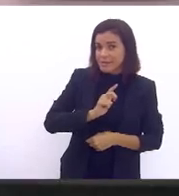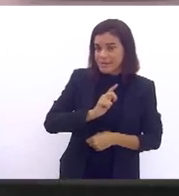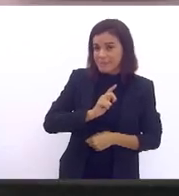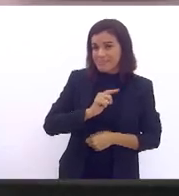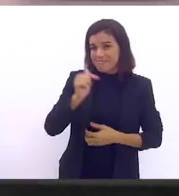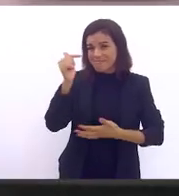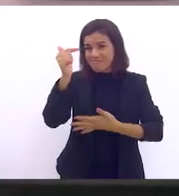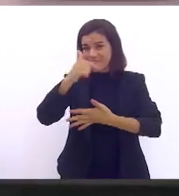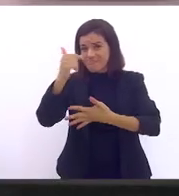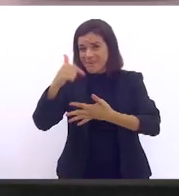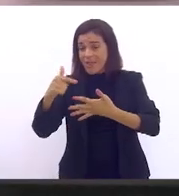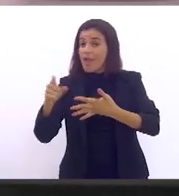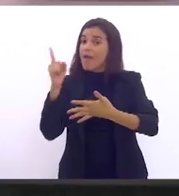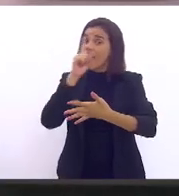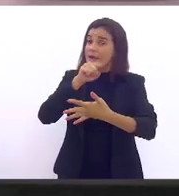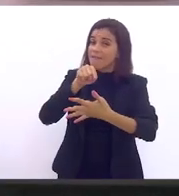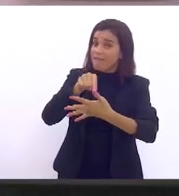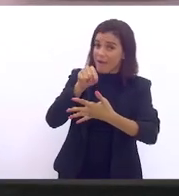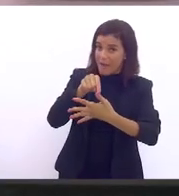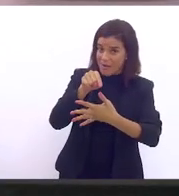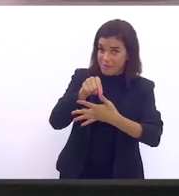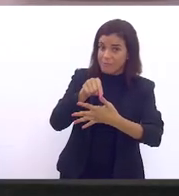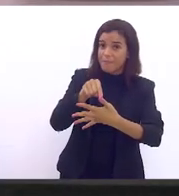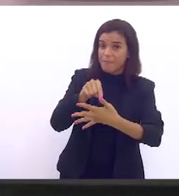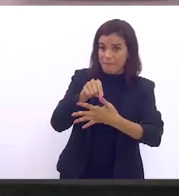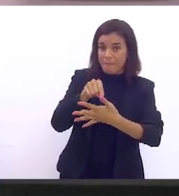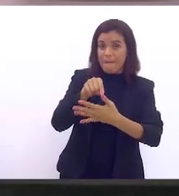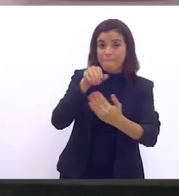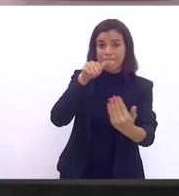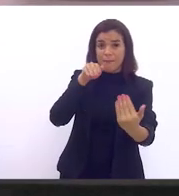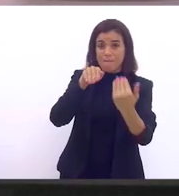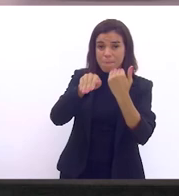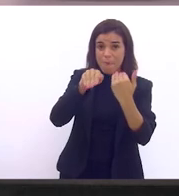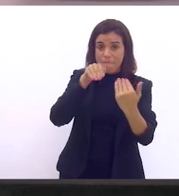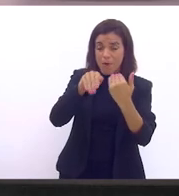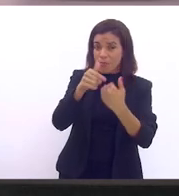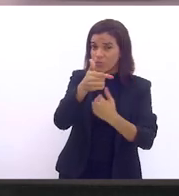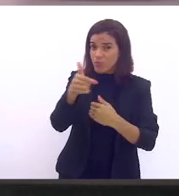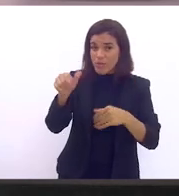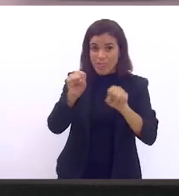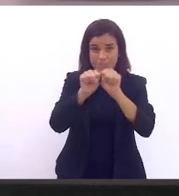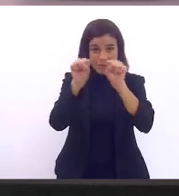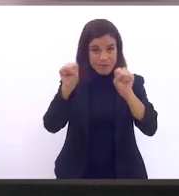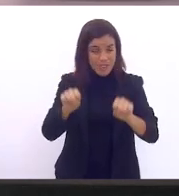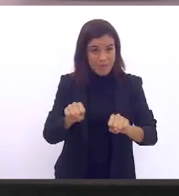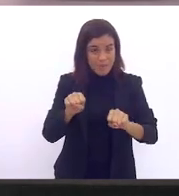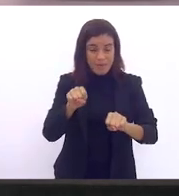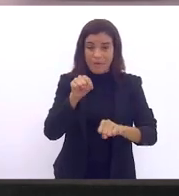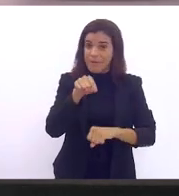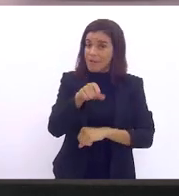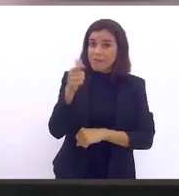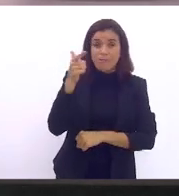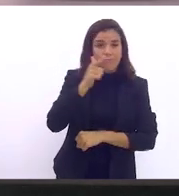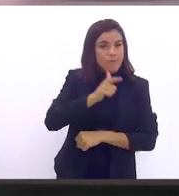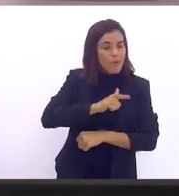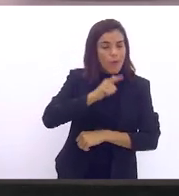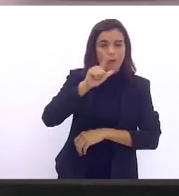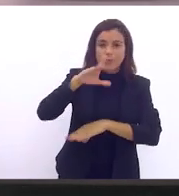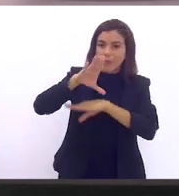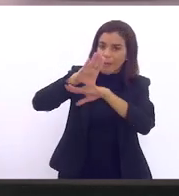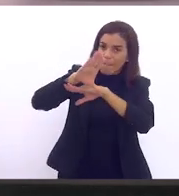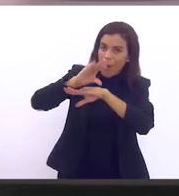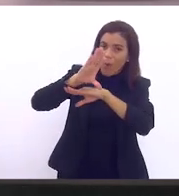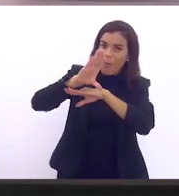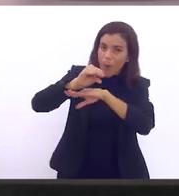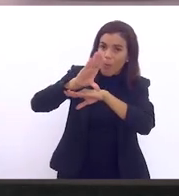etapas dele ele é falo na passagem do porte qu tá sem sistema ele não registra em várias oportunidad e quando eu